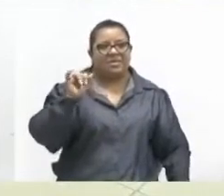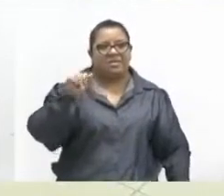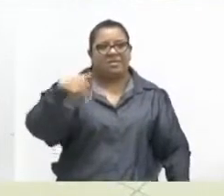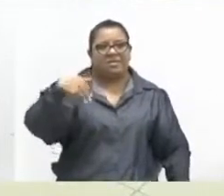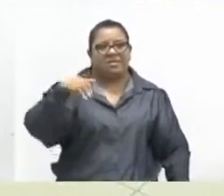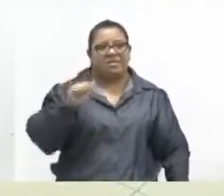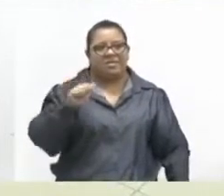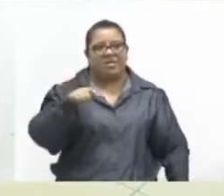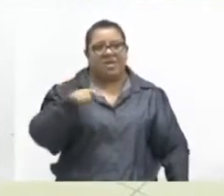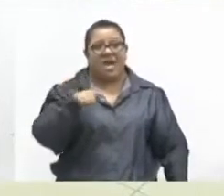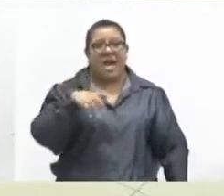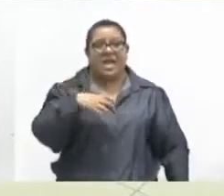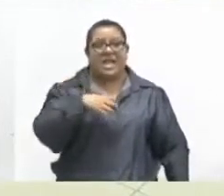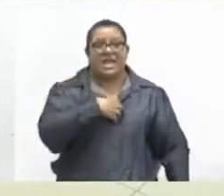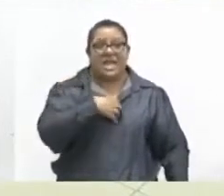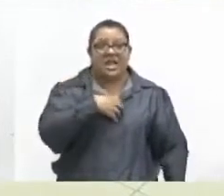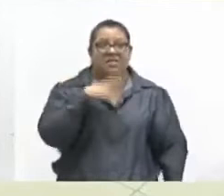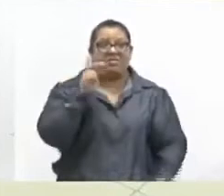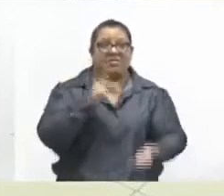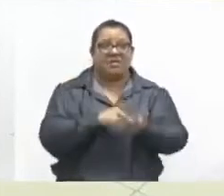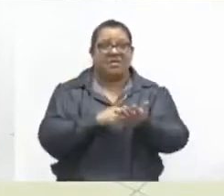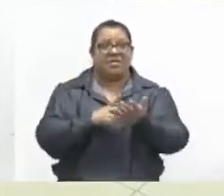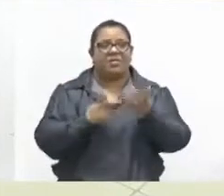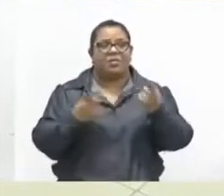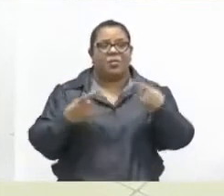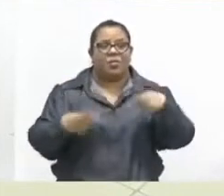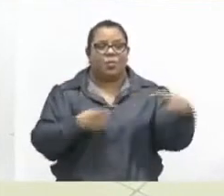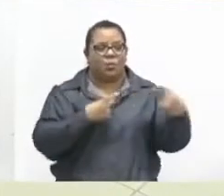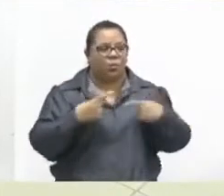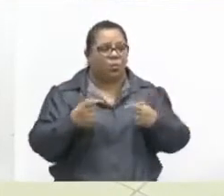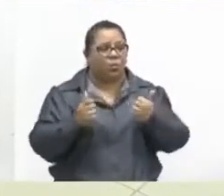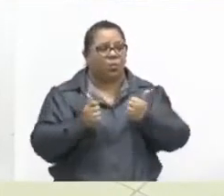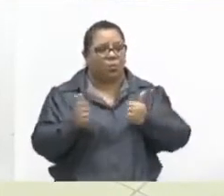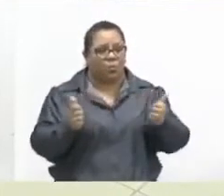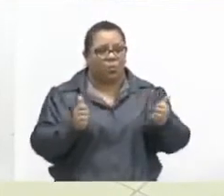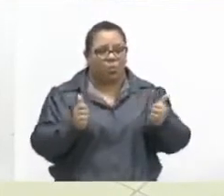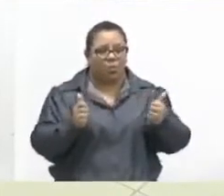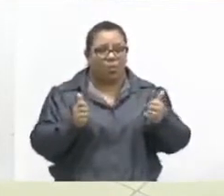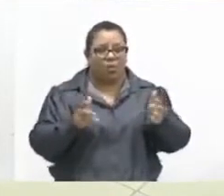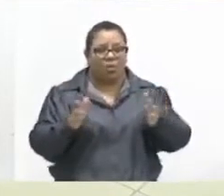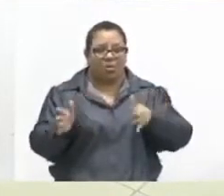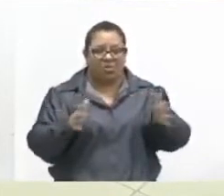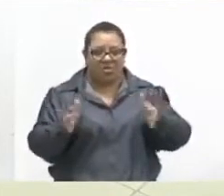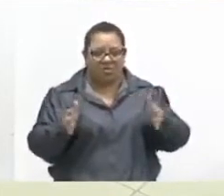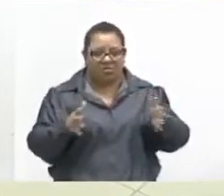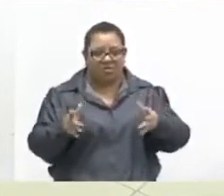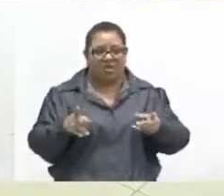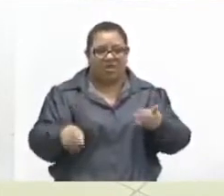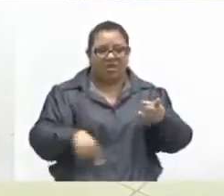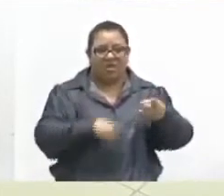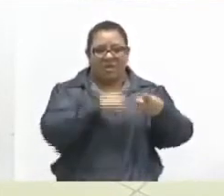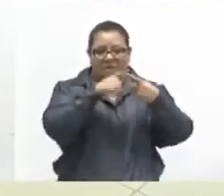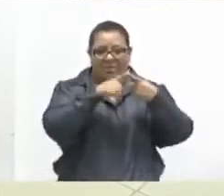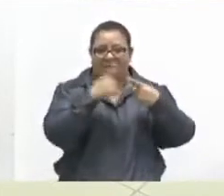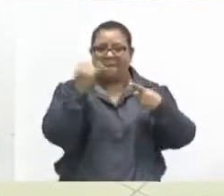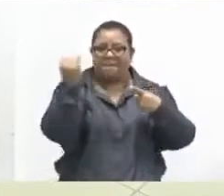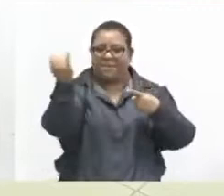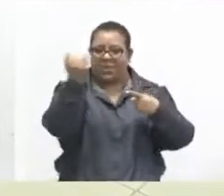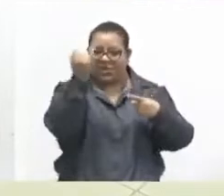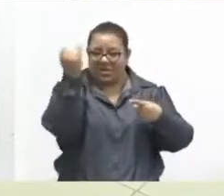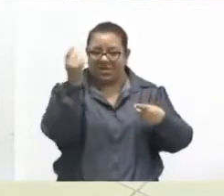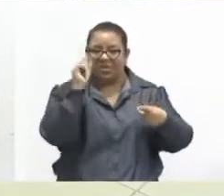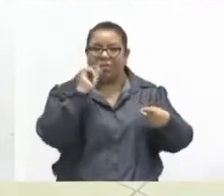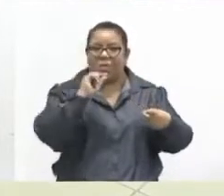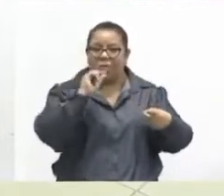que realmente é a política de assistência estudantil. E eu dividi minha fala mais ou menos em 3 eixos aqui. Primeiro, eu acho que é importante a gente dizer o que